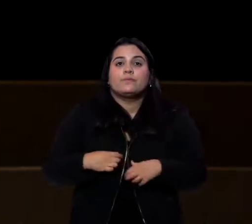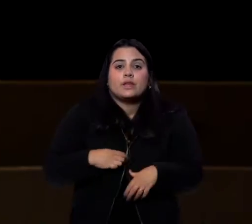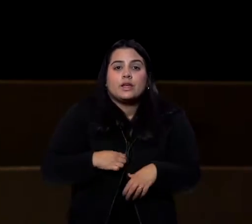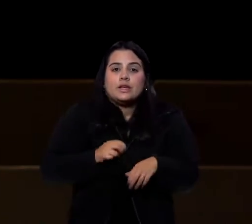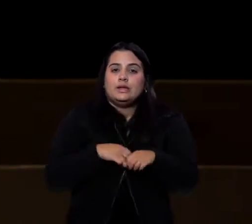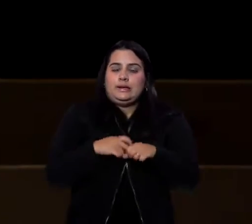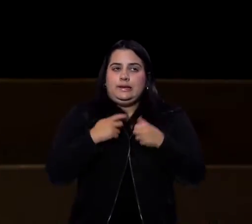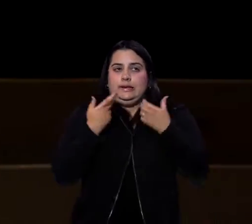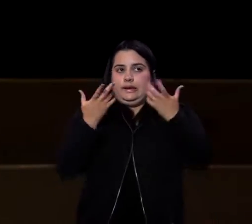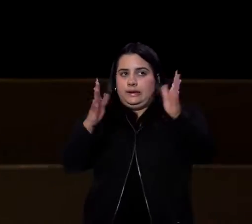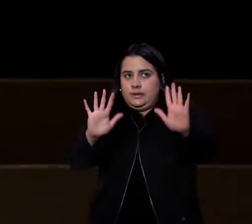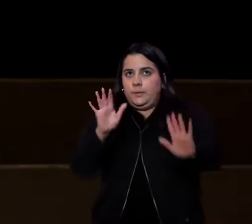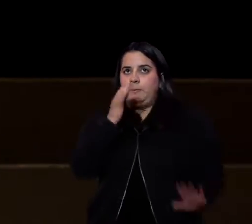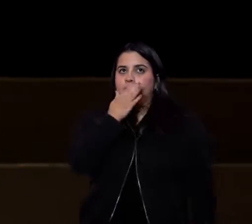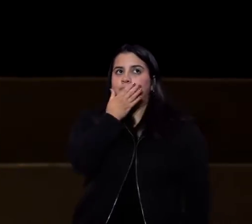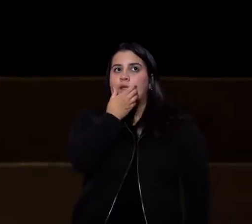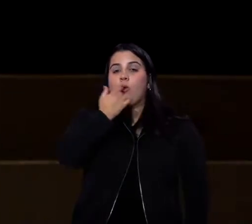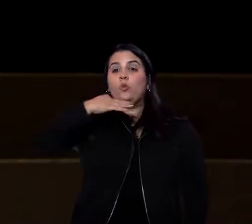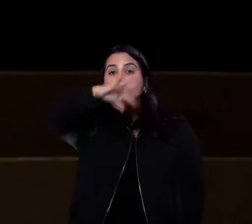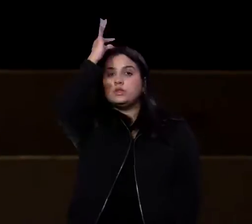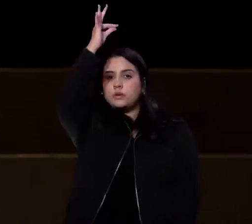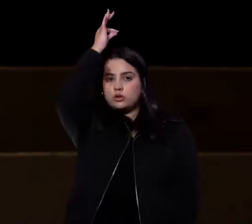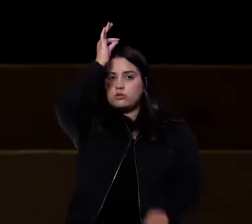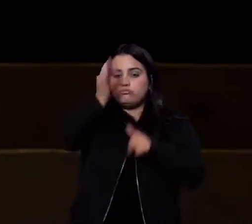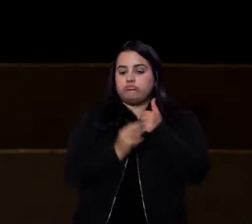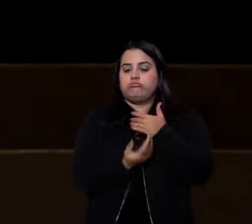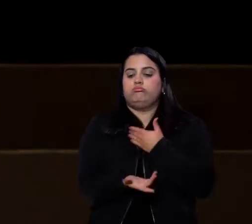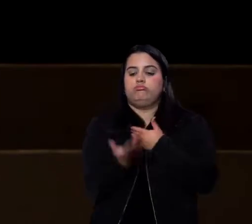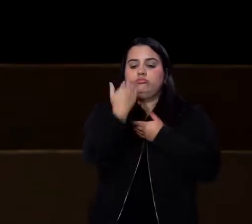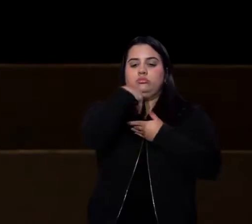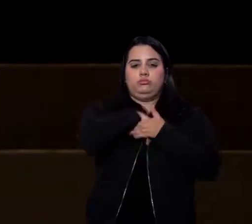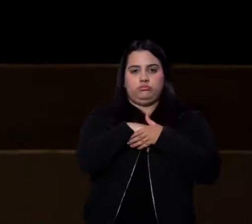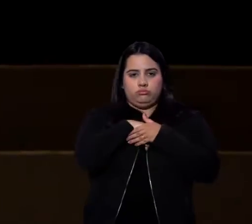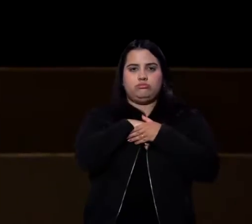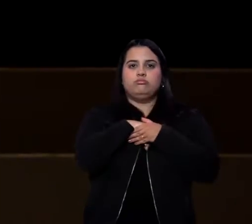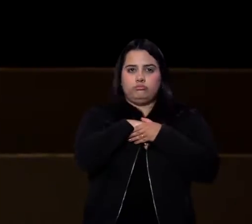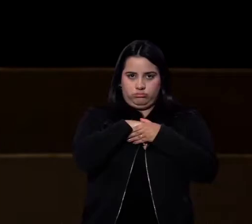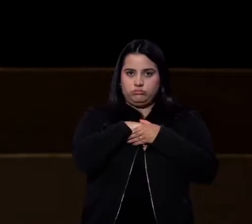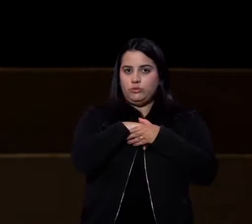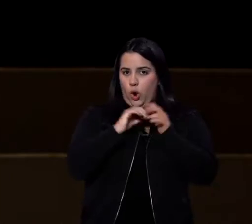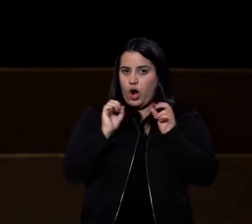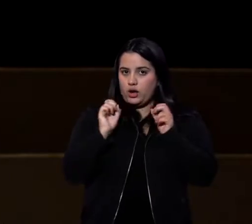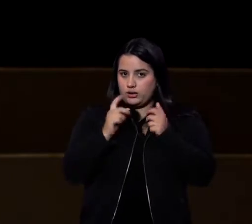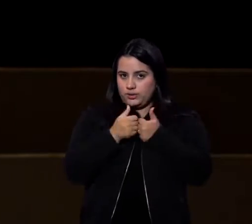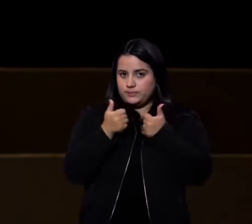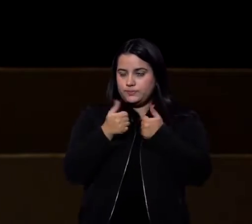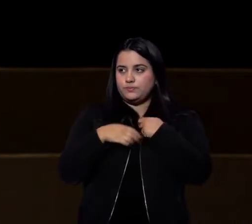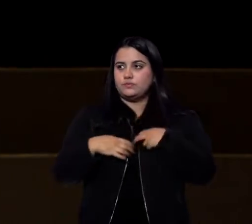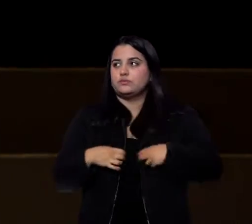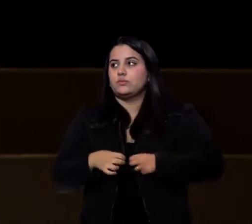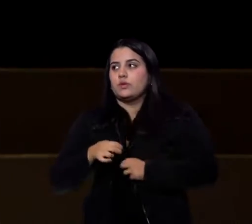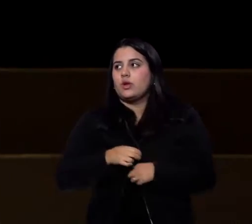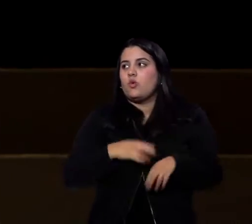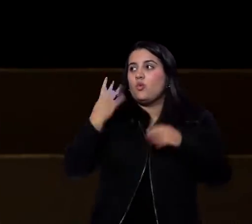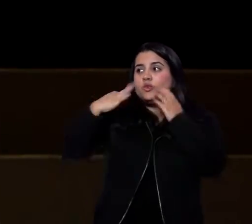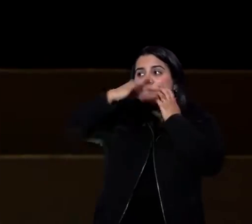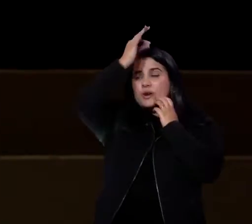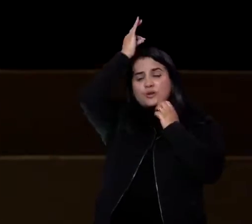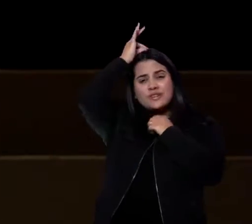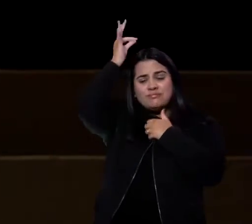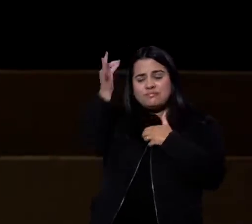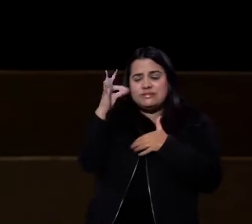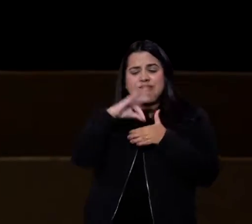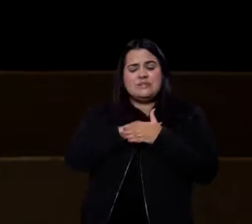Espírito Santo habita dentro de nós, Ele habita em nós. O Espírito Santo é o maior bem que a gente tem e Ele